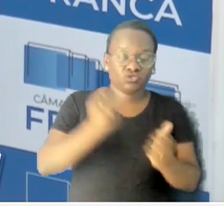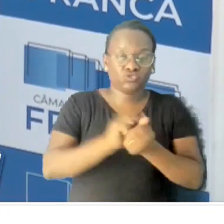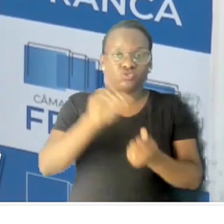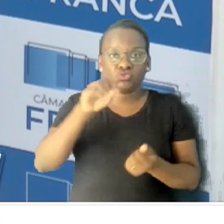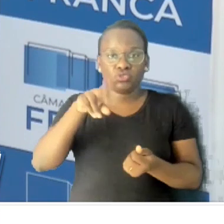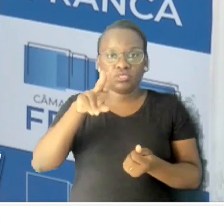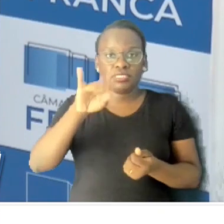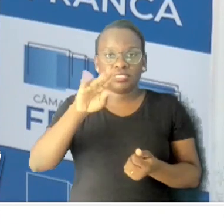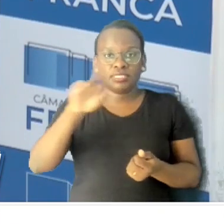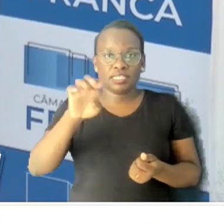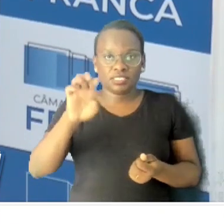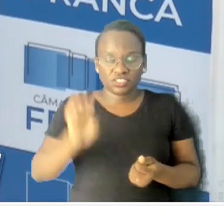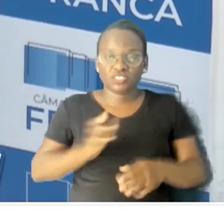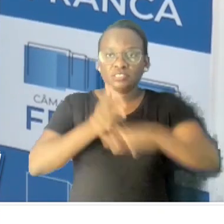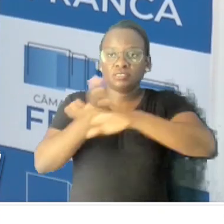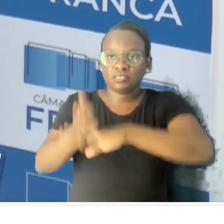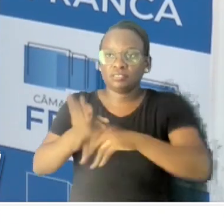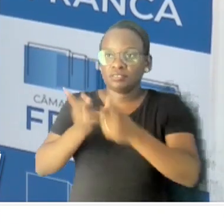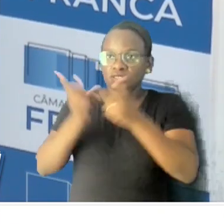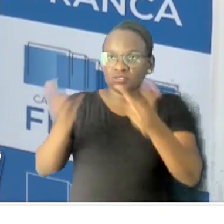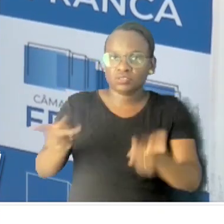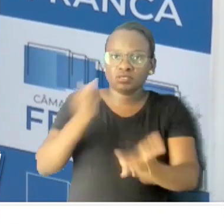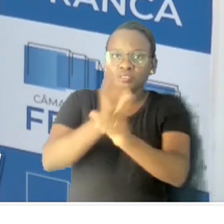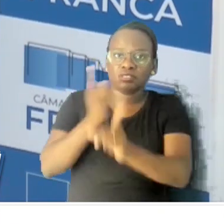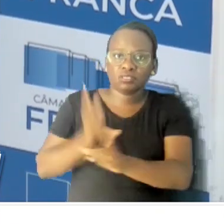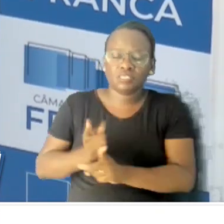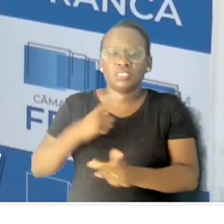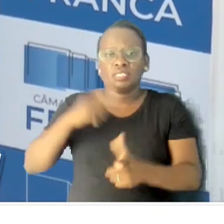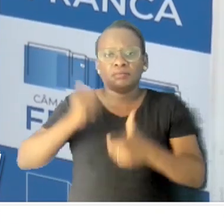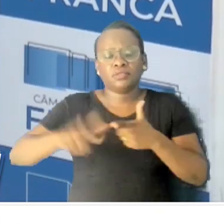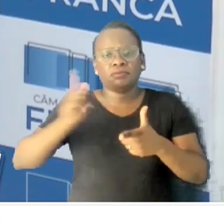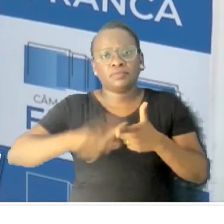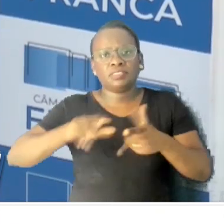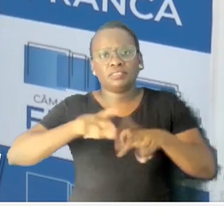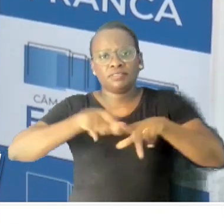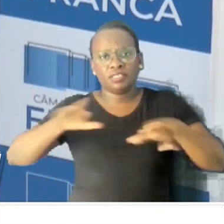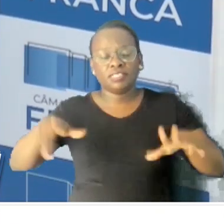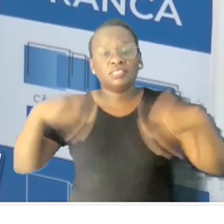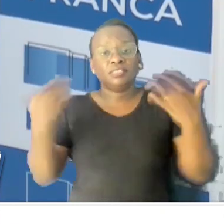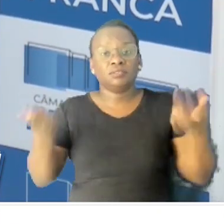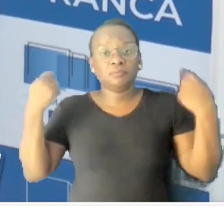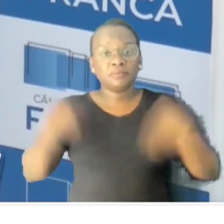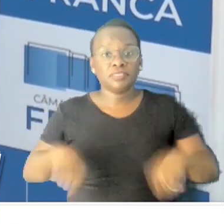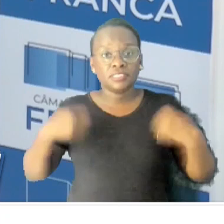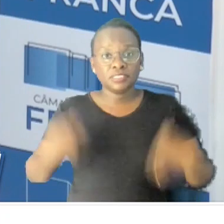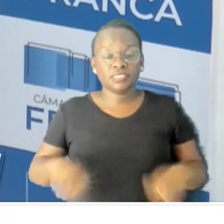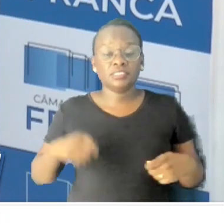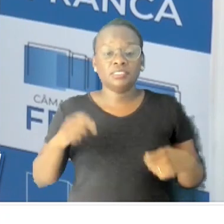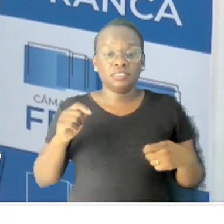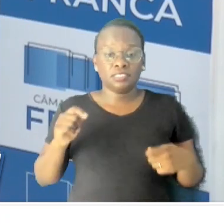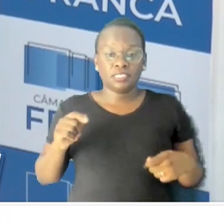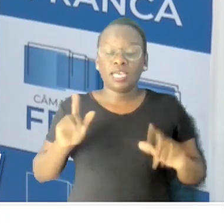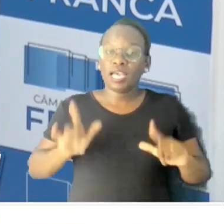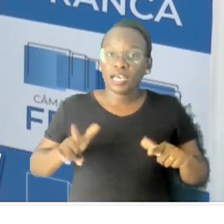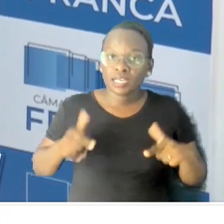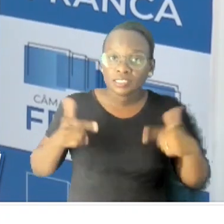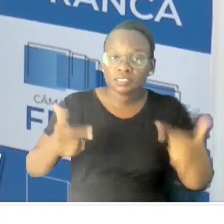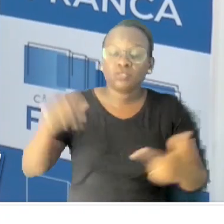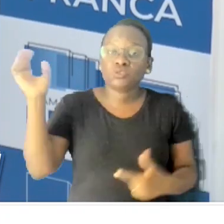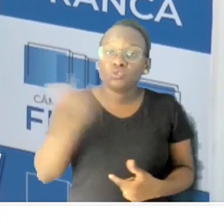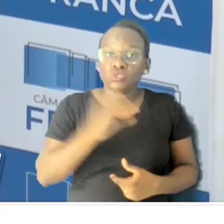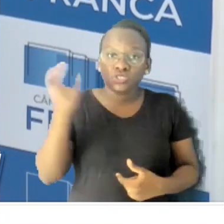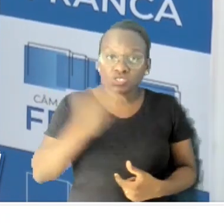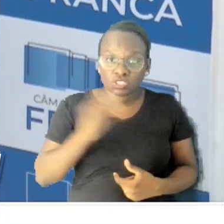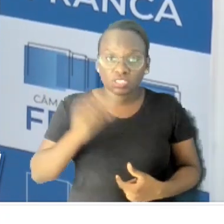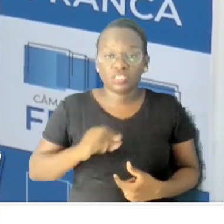visitamos e detectamos lá muitos problemas, então precisa de uma ação urgente. Vamos